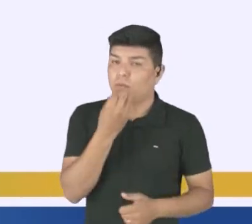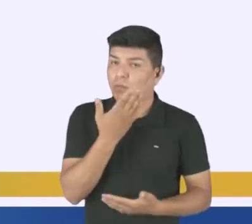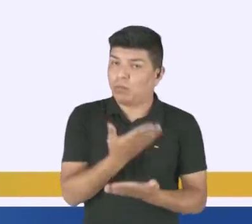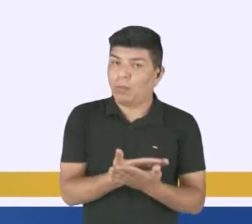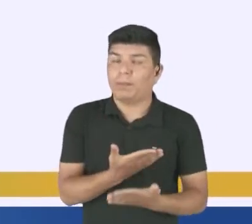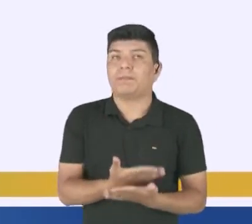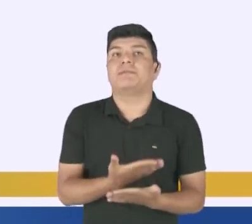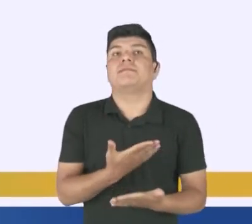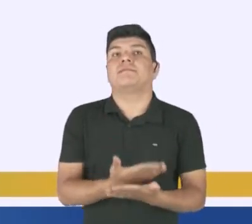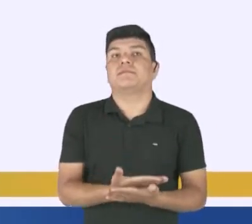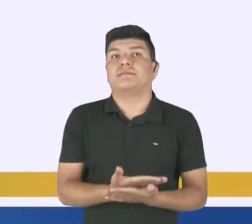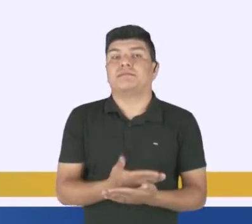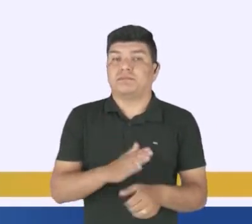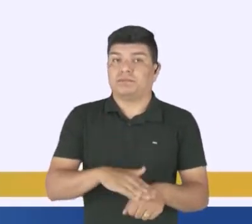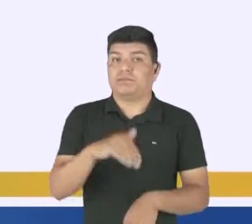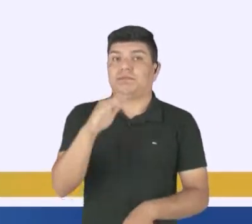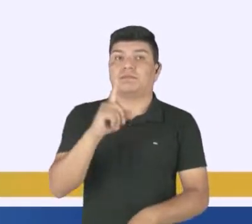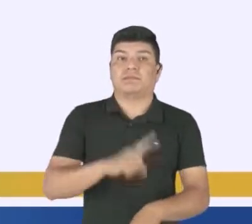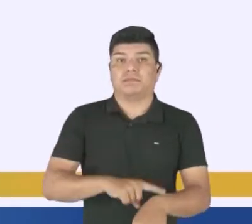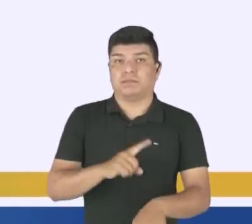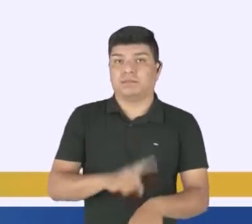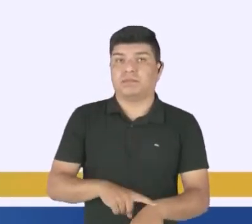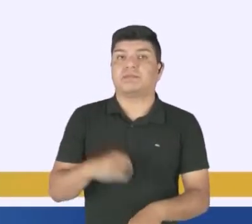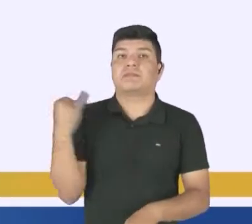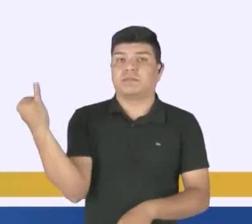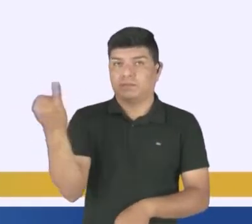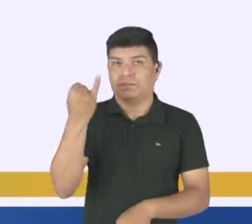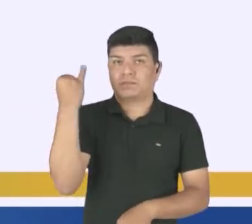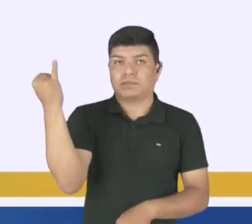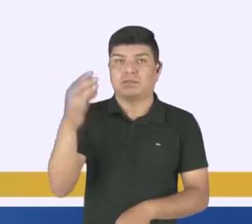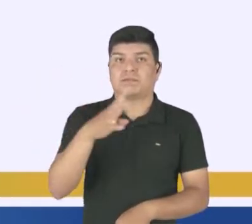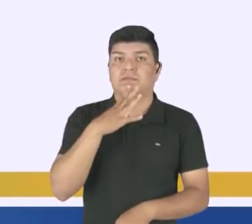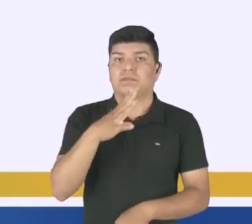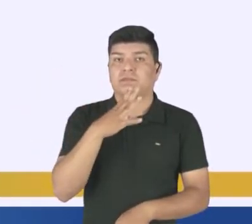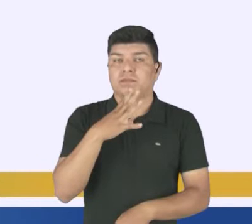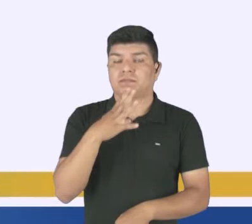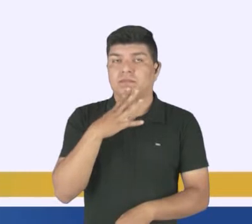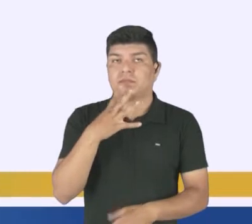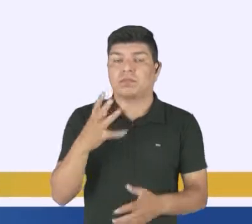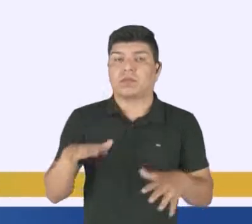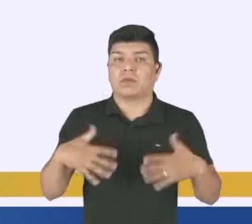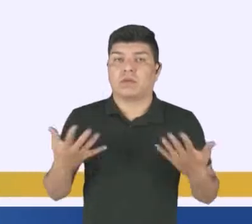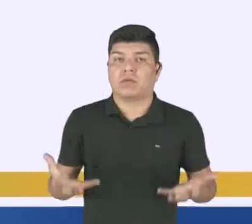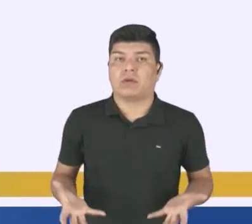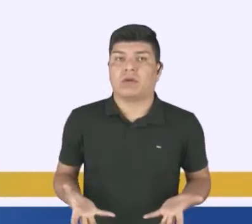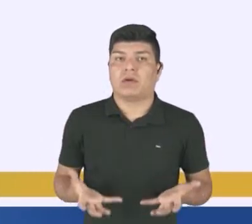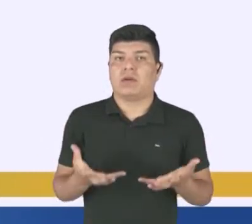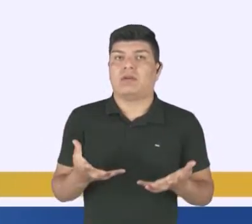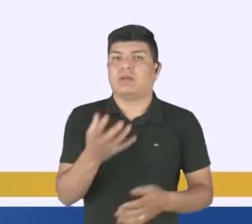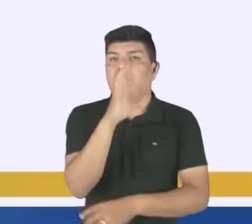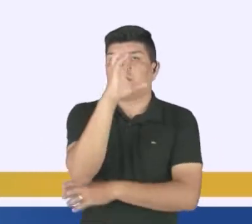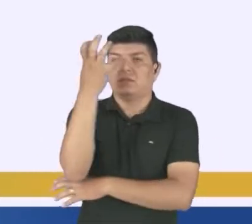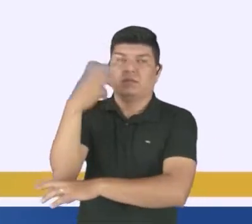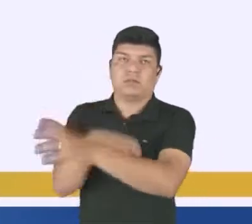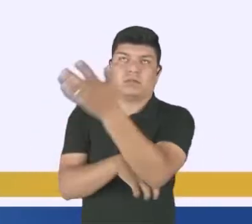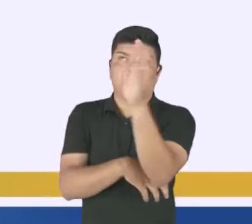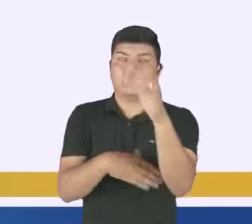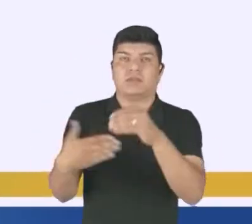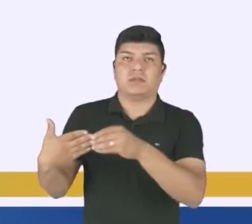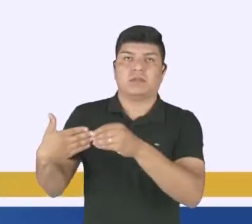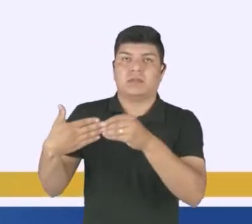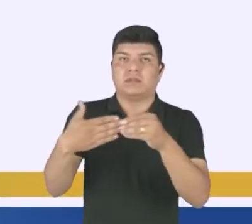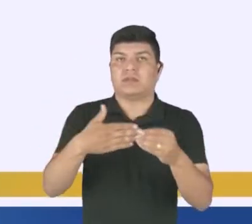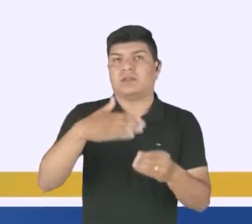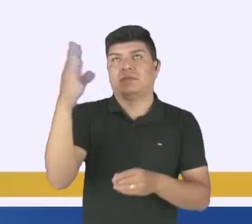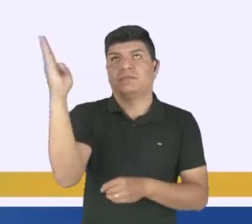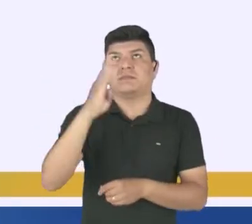estudar isso com mais tempo, que é muito interessante a gente conhecer que influência essa vegetação também traz para